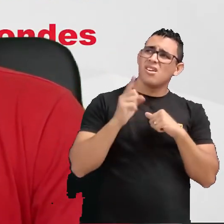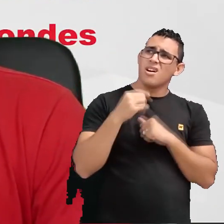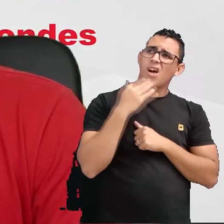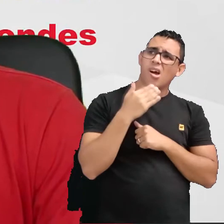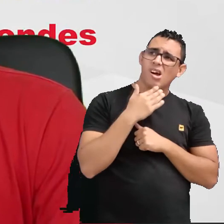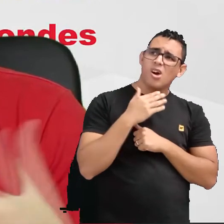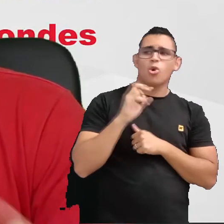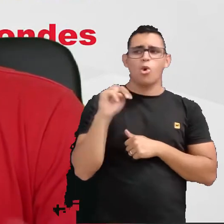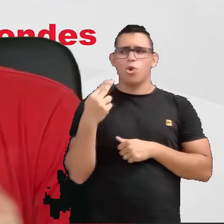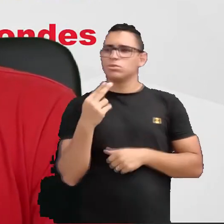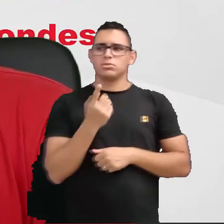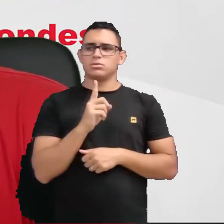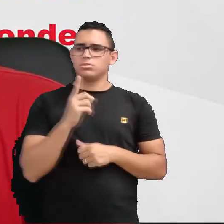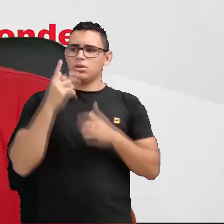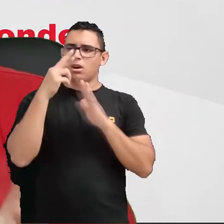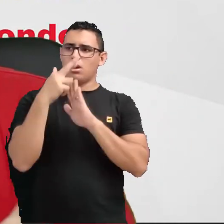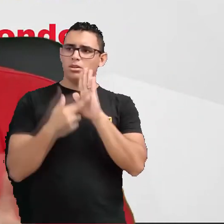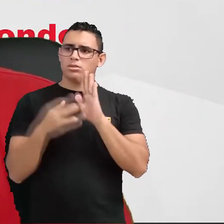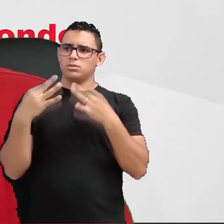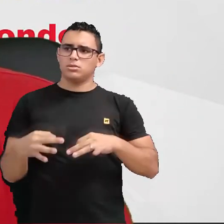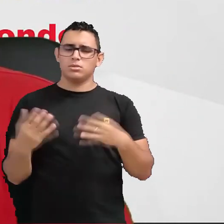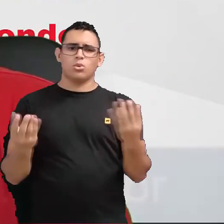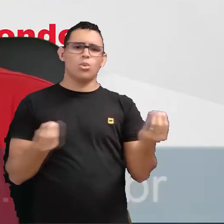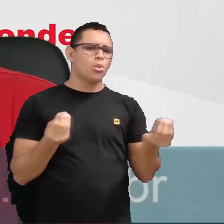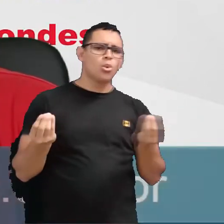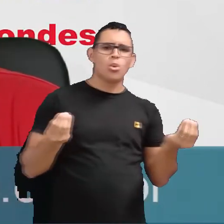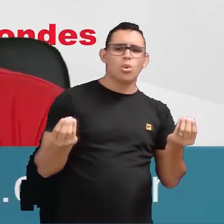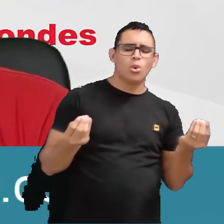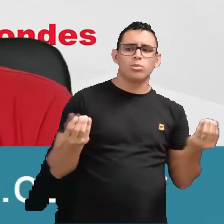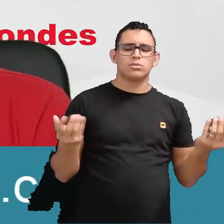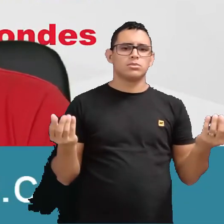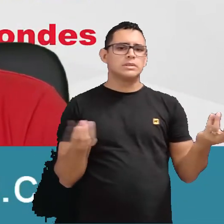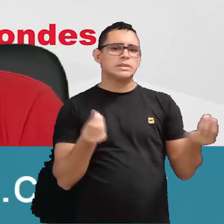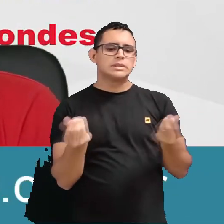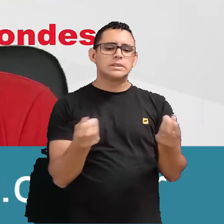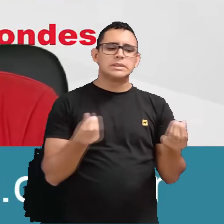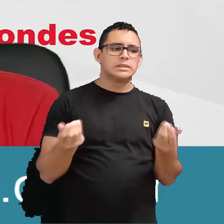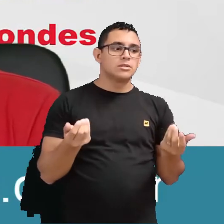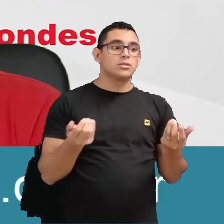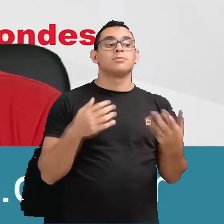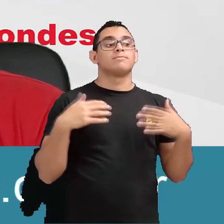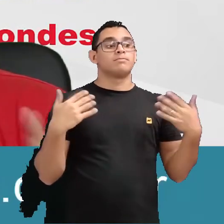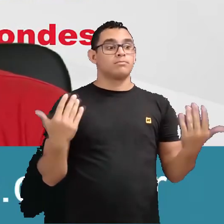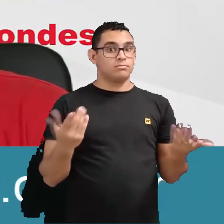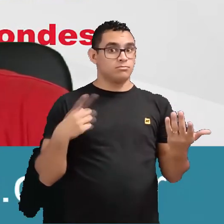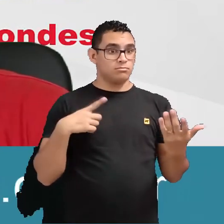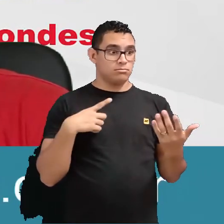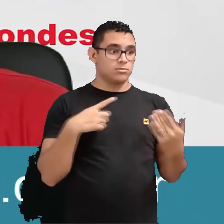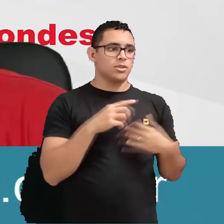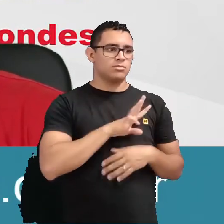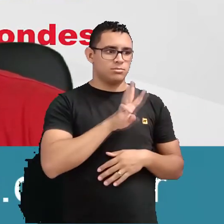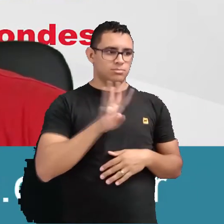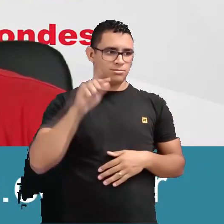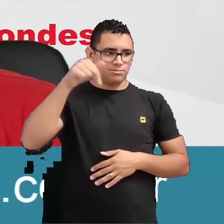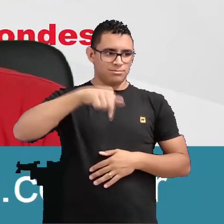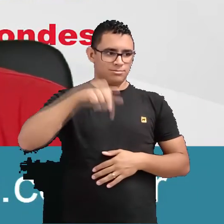ou é irregular e como é que esse verbo então fica no passado se ele for irregular? Bom, galera, então para isso eu deixei para vocês lá no meu site, né?